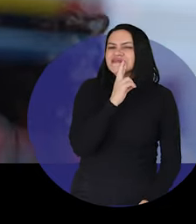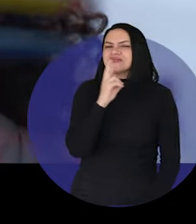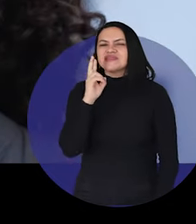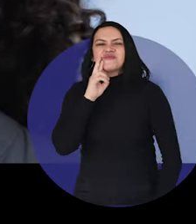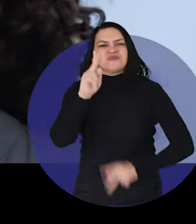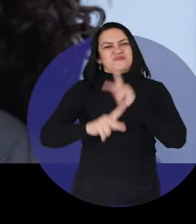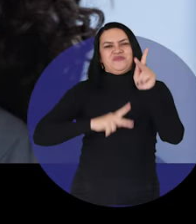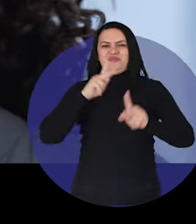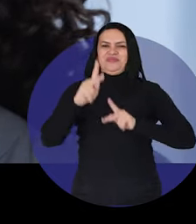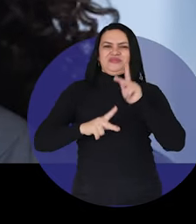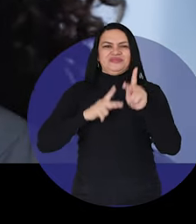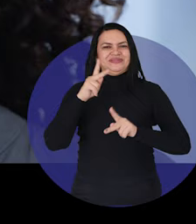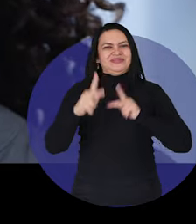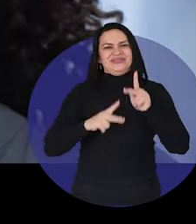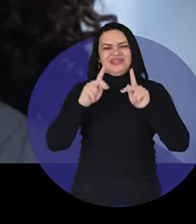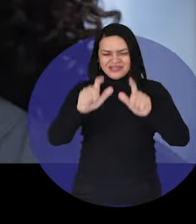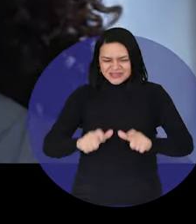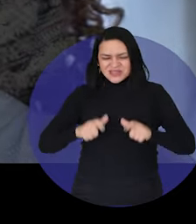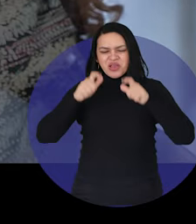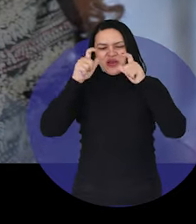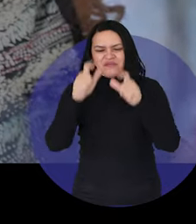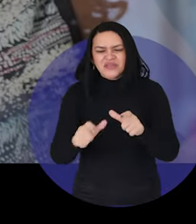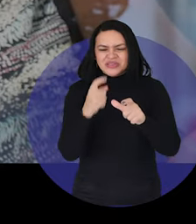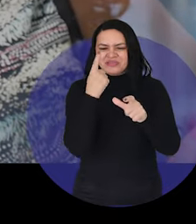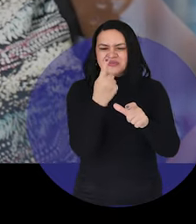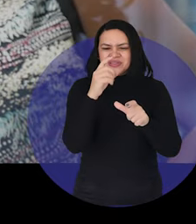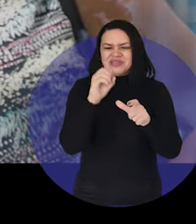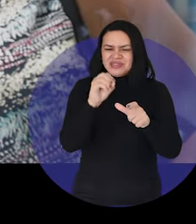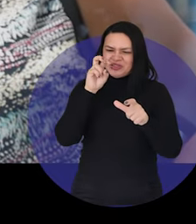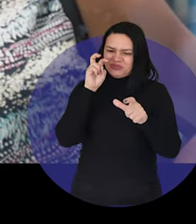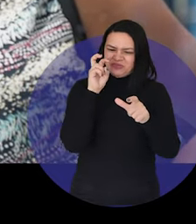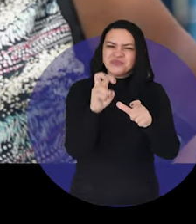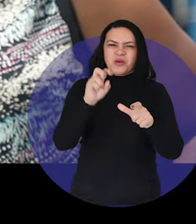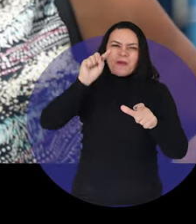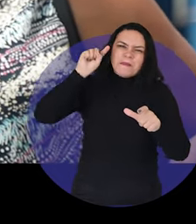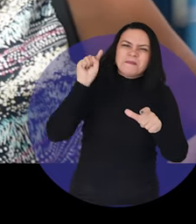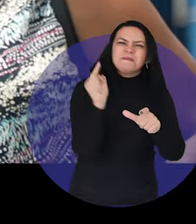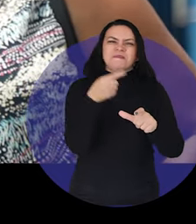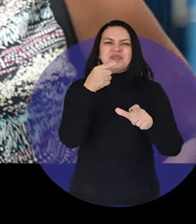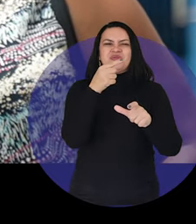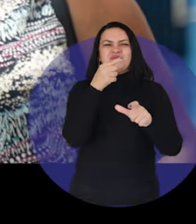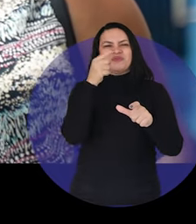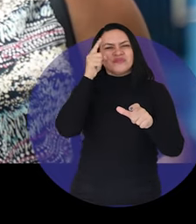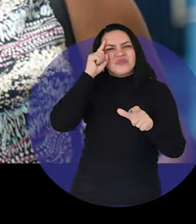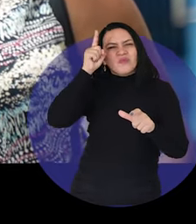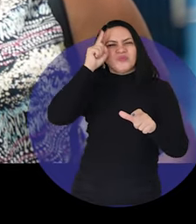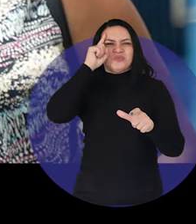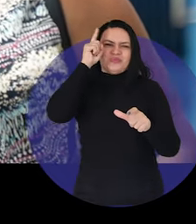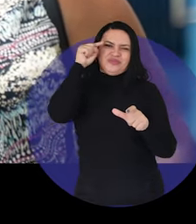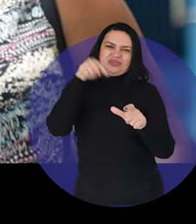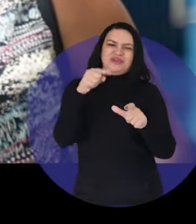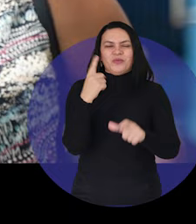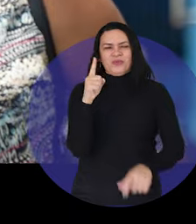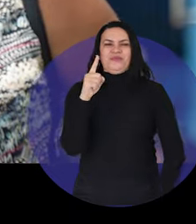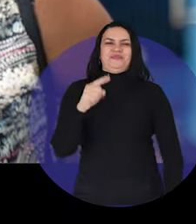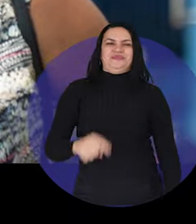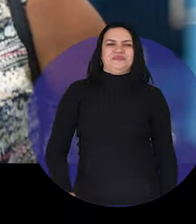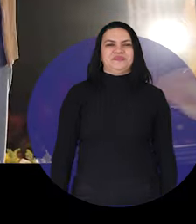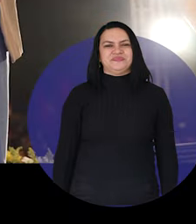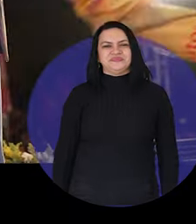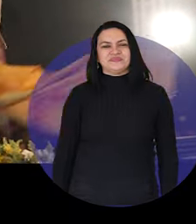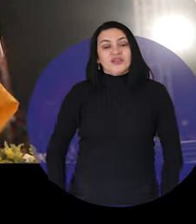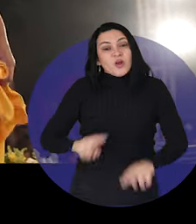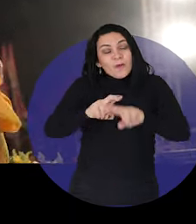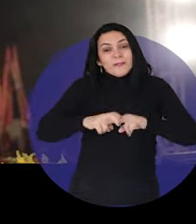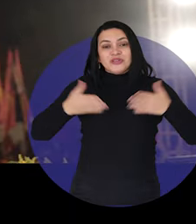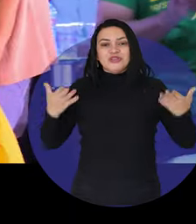restaurantes populares, servindo 105 mil refeições por dia a R$1. Por isso